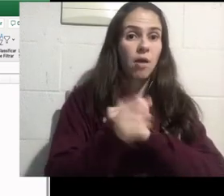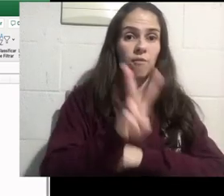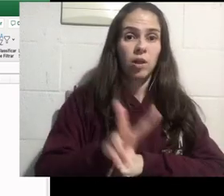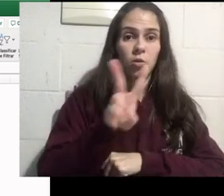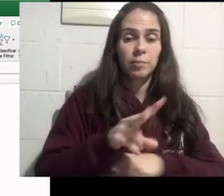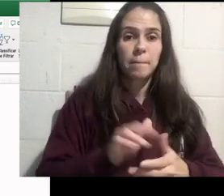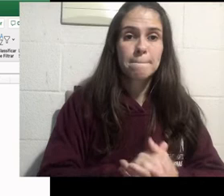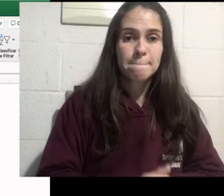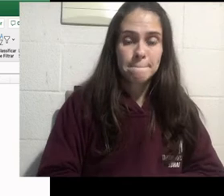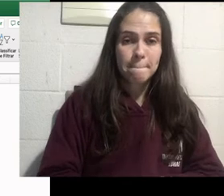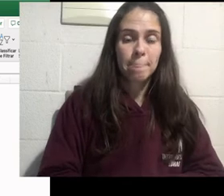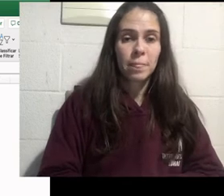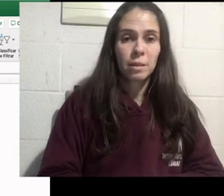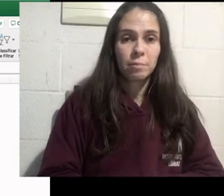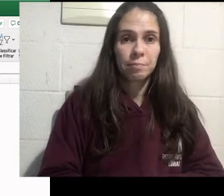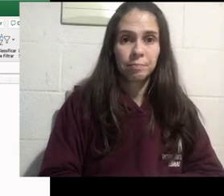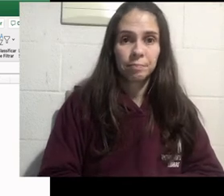da depreciação.